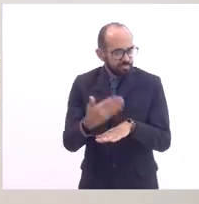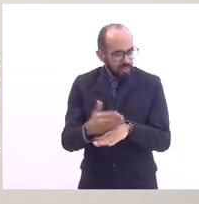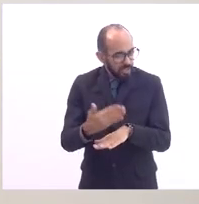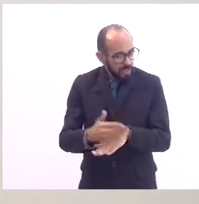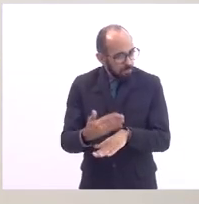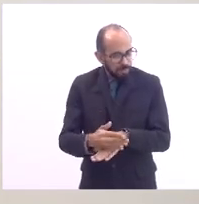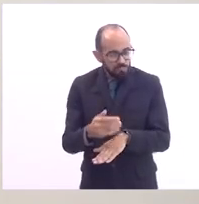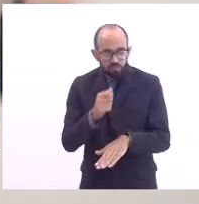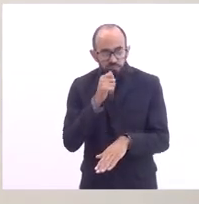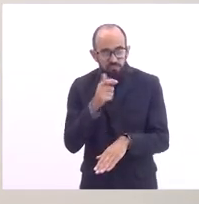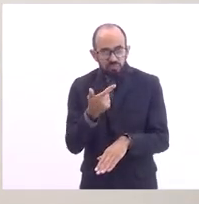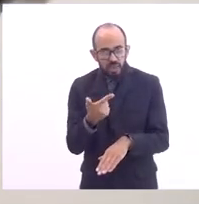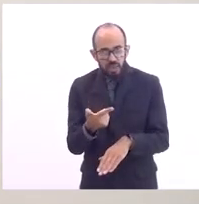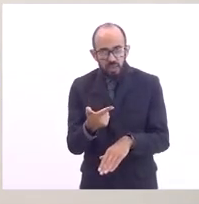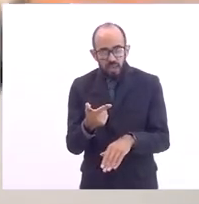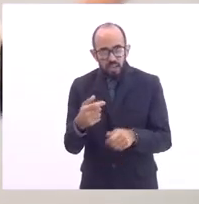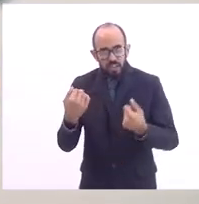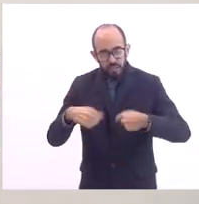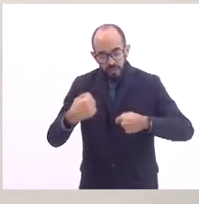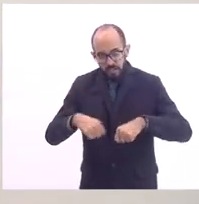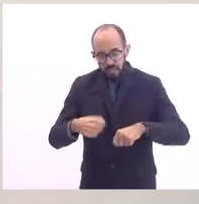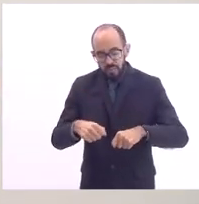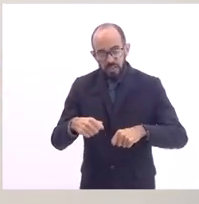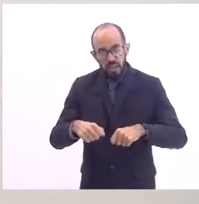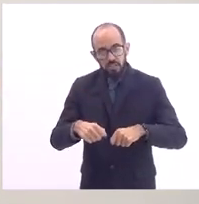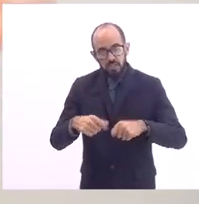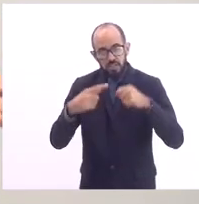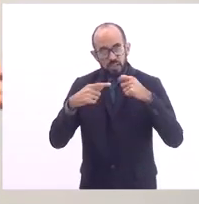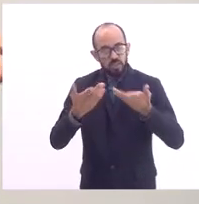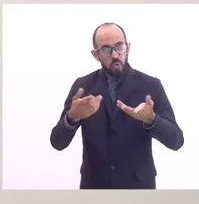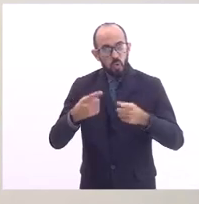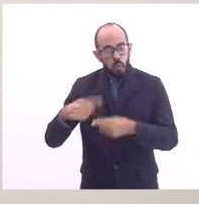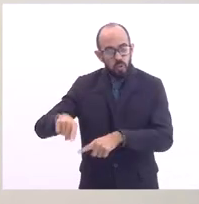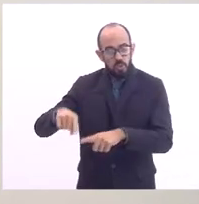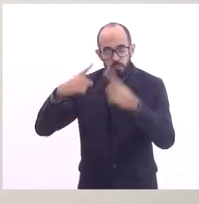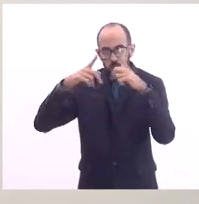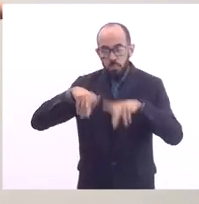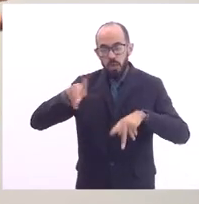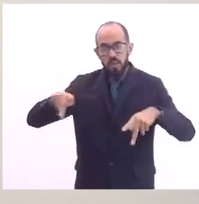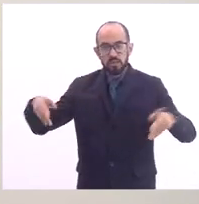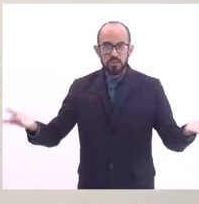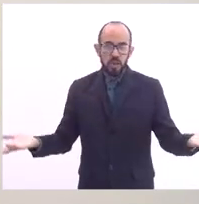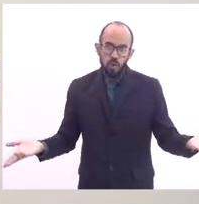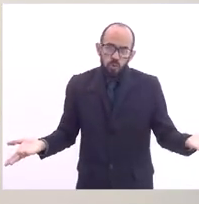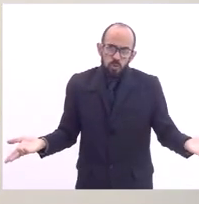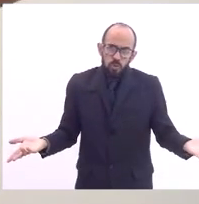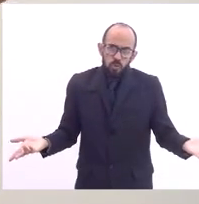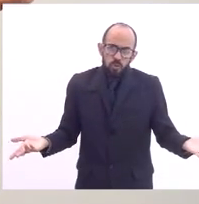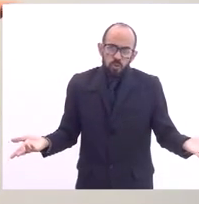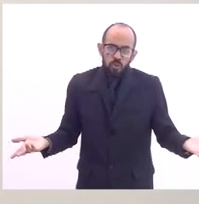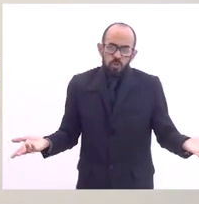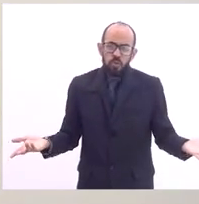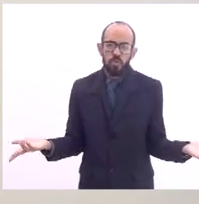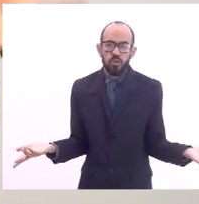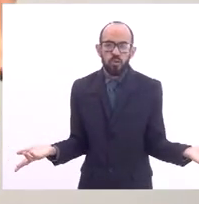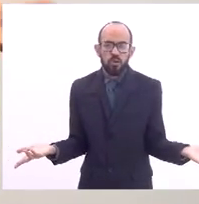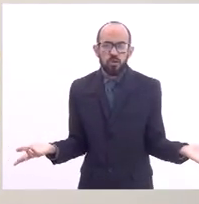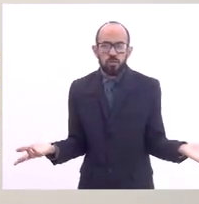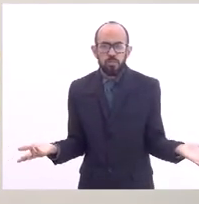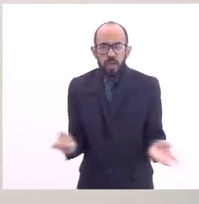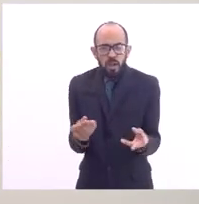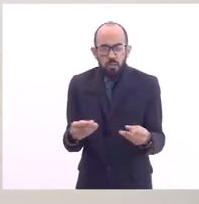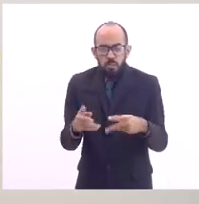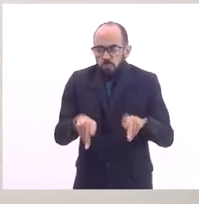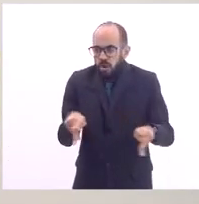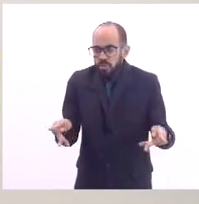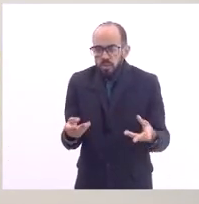funcionários para atender aquela pressão, aquela demanda violenta, né, contra a população, porque a população ela está cercada de um contelado, está fragilizada. Como é